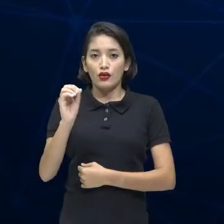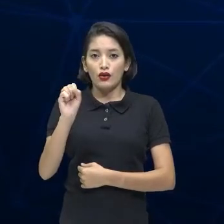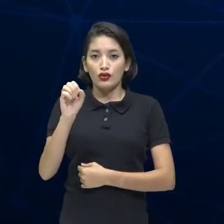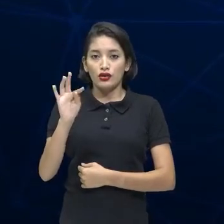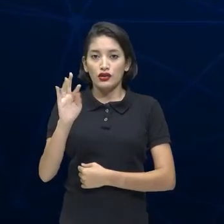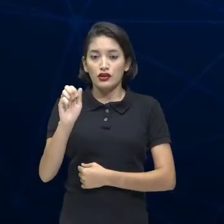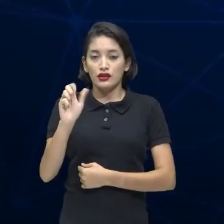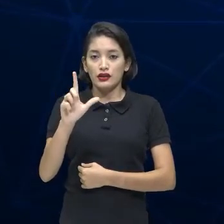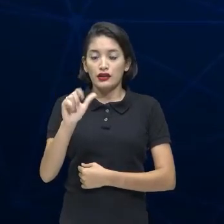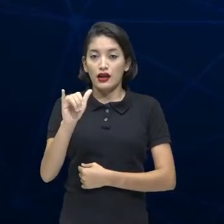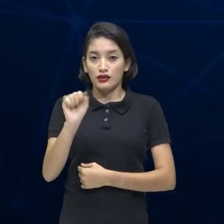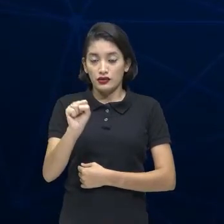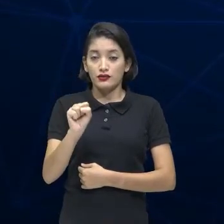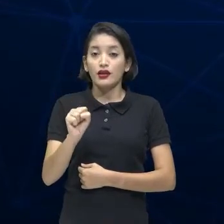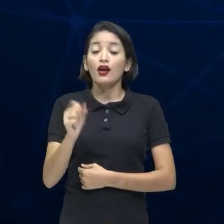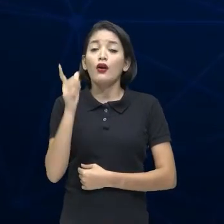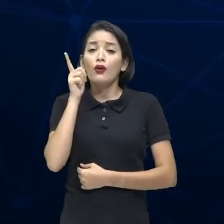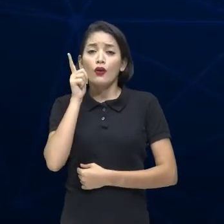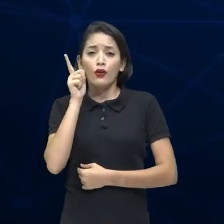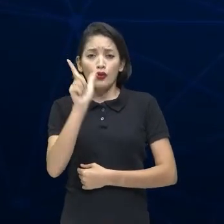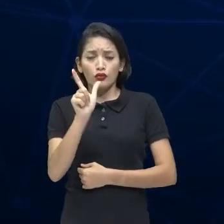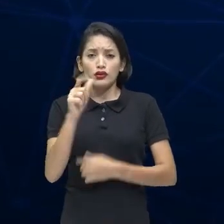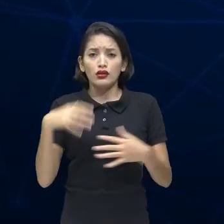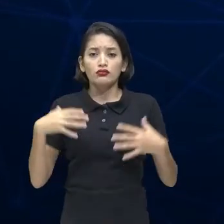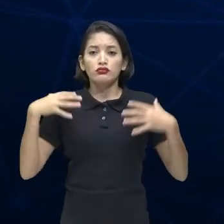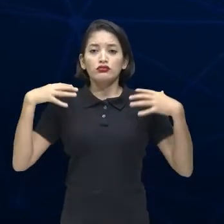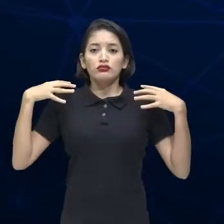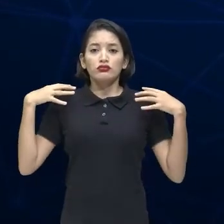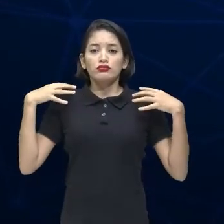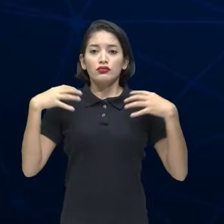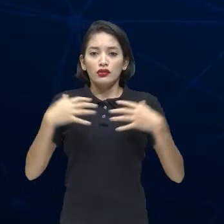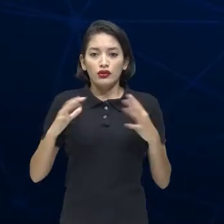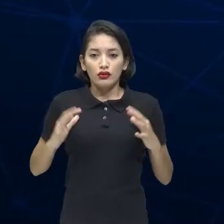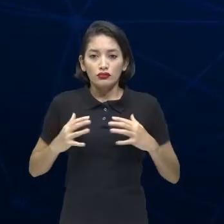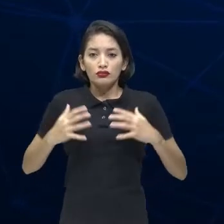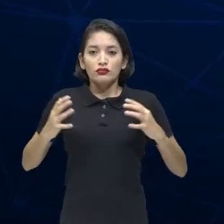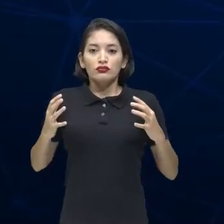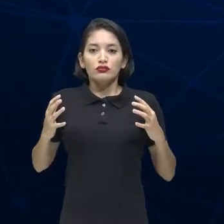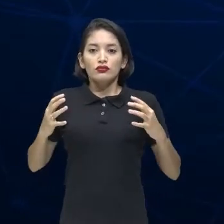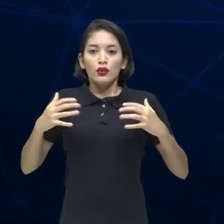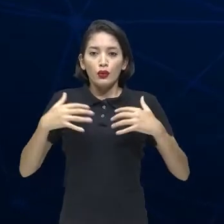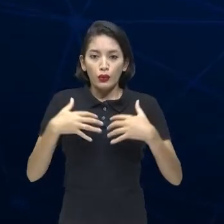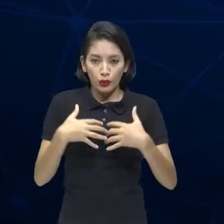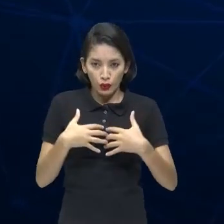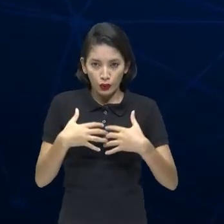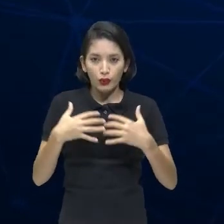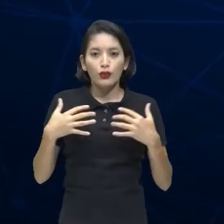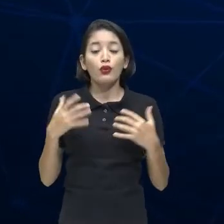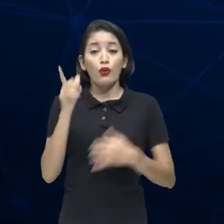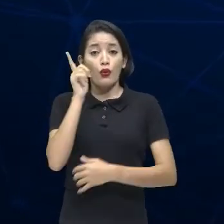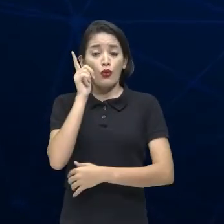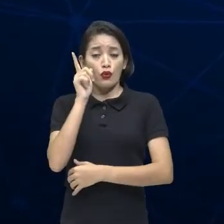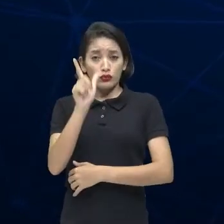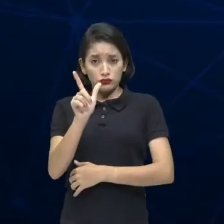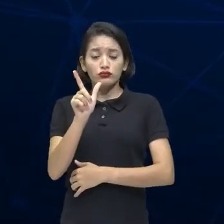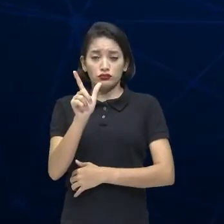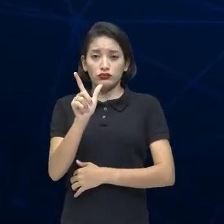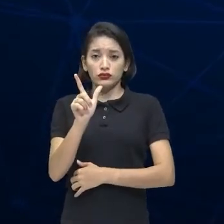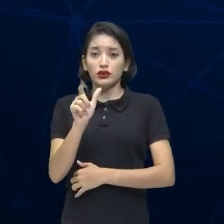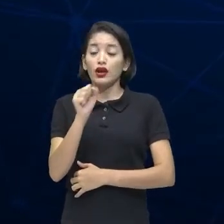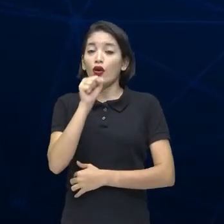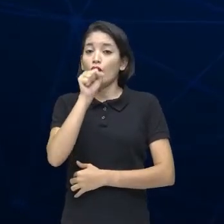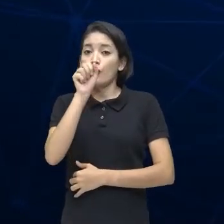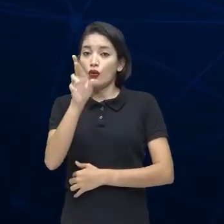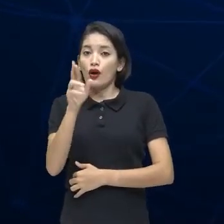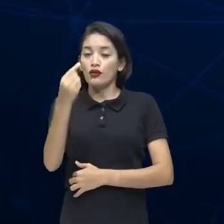que consiga subir e descer nessa região, fazendo com que a caixa torácica, né, ela consiga expandir e aí o ar